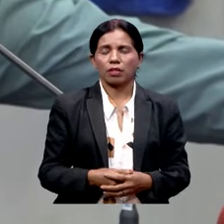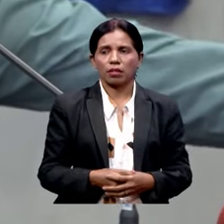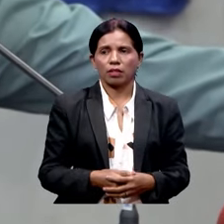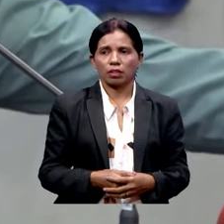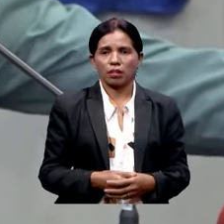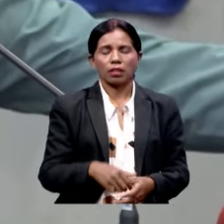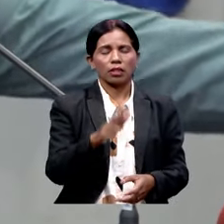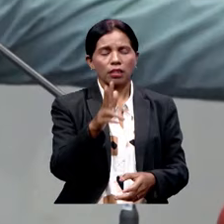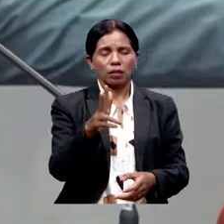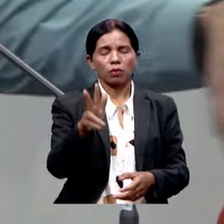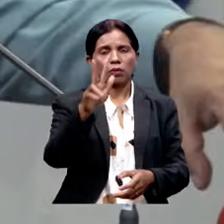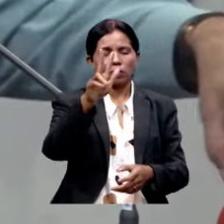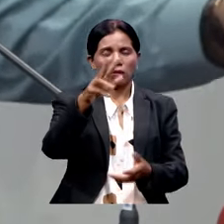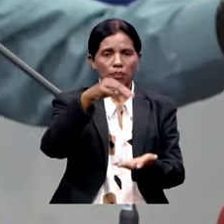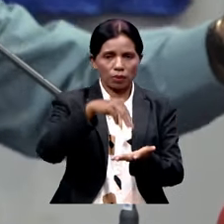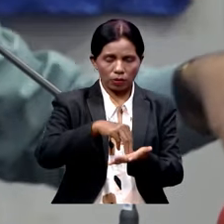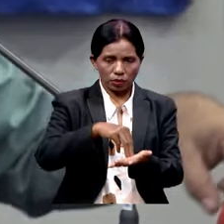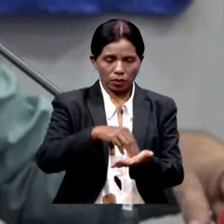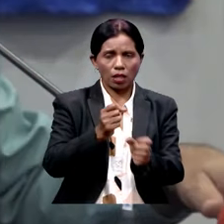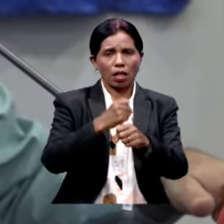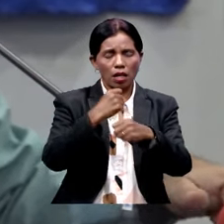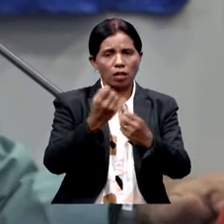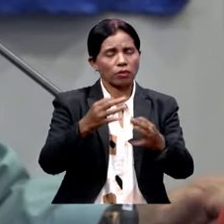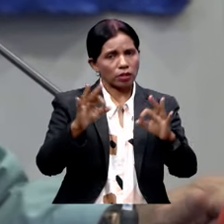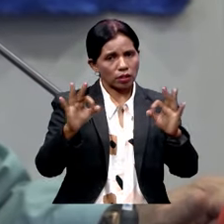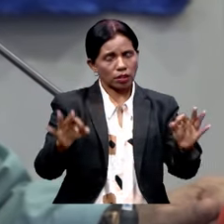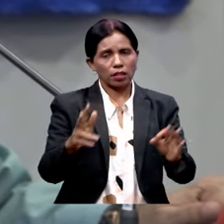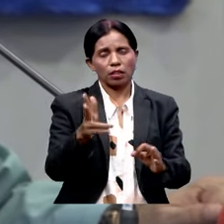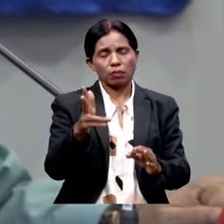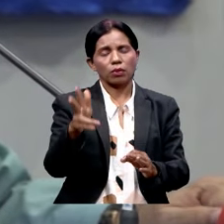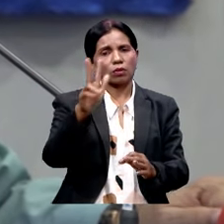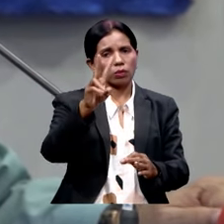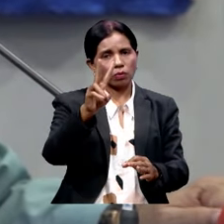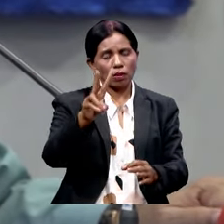32 milhões. Não sei lá, algo tu tem lá, 32 milhões, né?